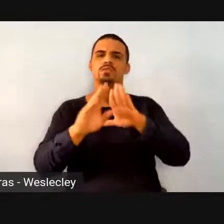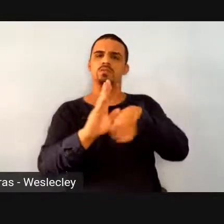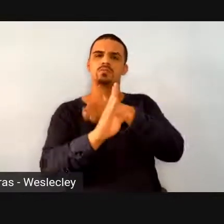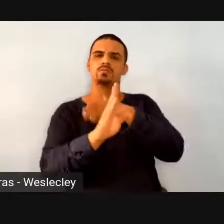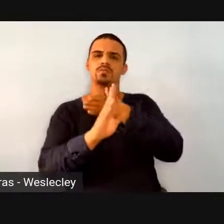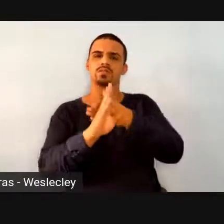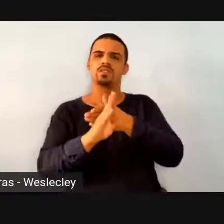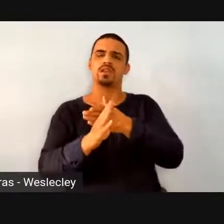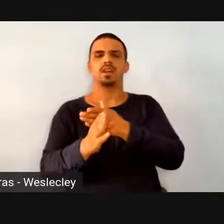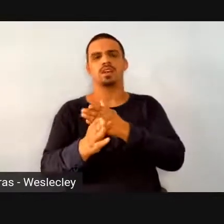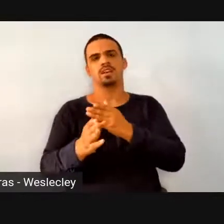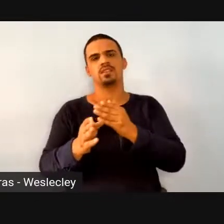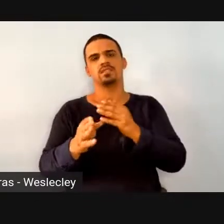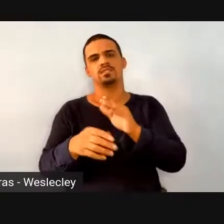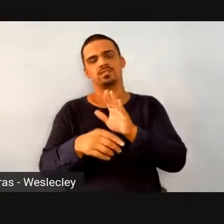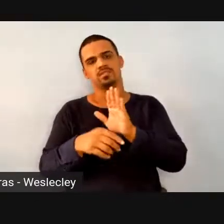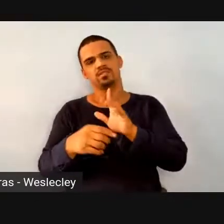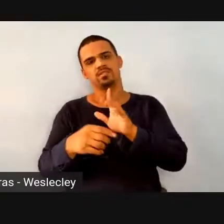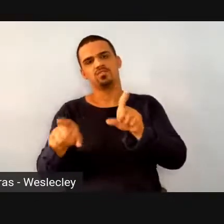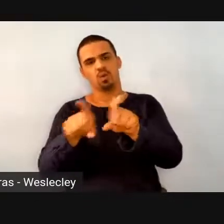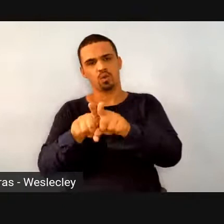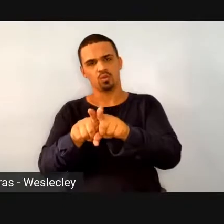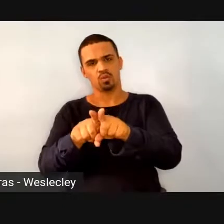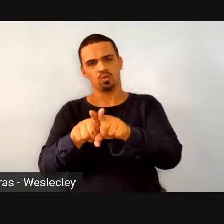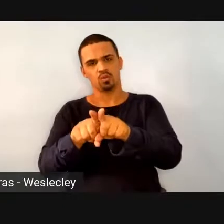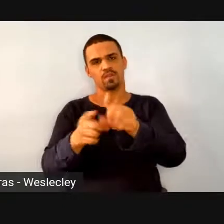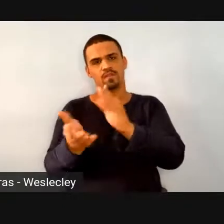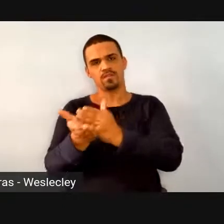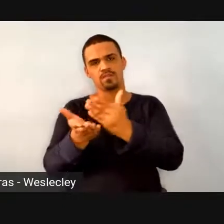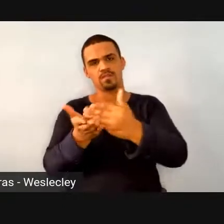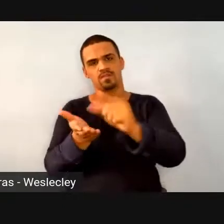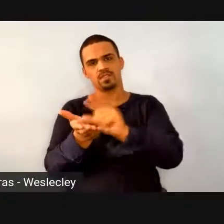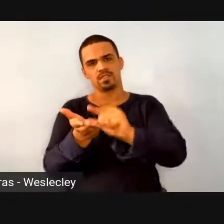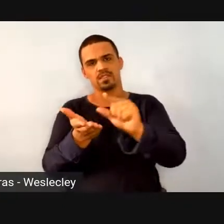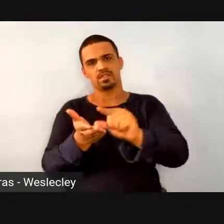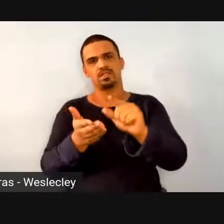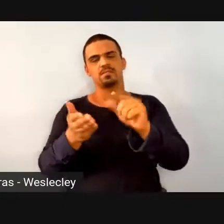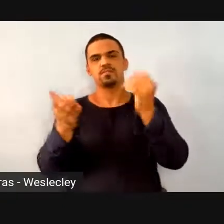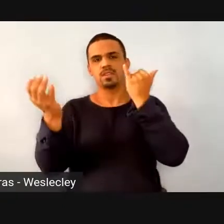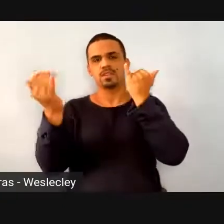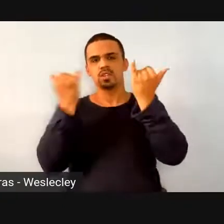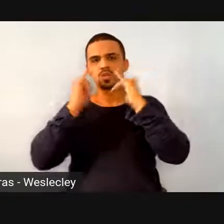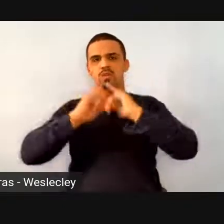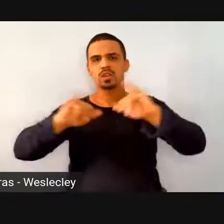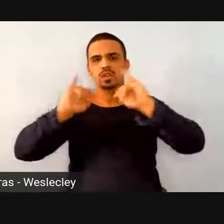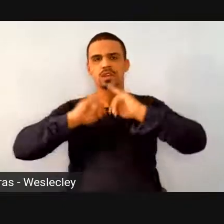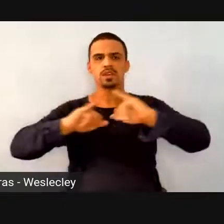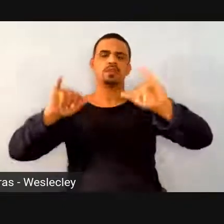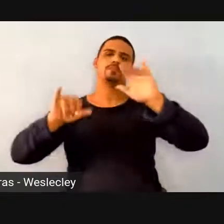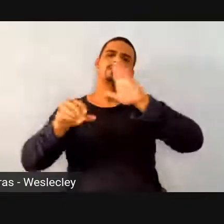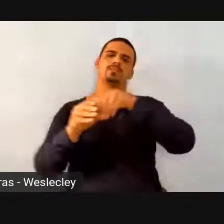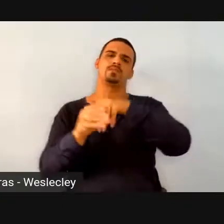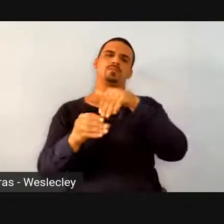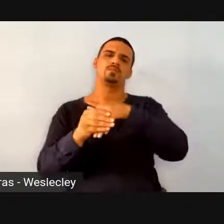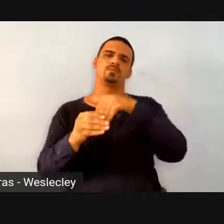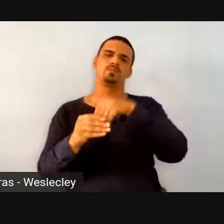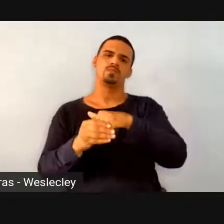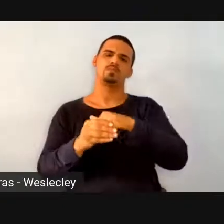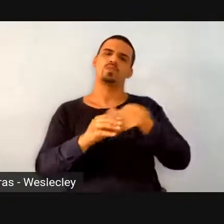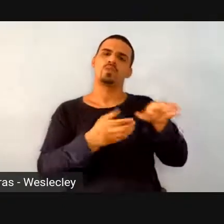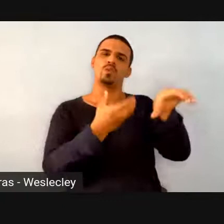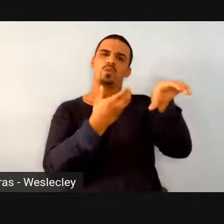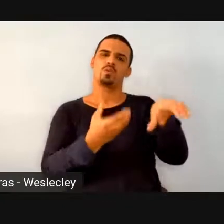campanhas por grandes empresas. Isso levou o Congresso, né, muito pressionado até pela